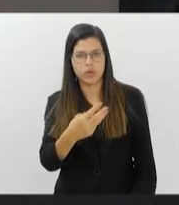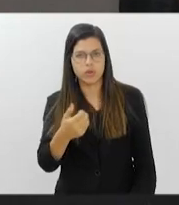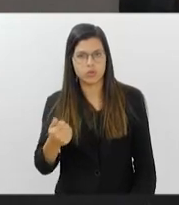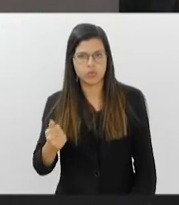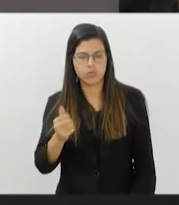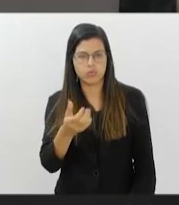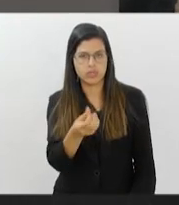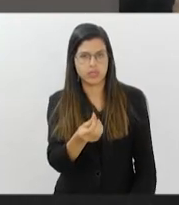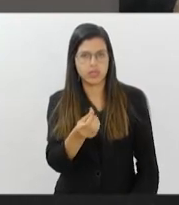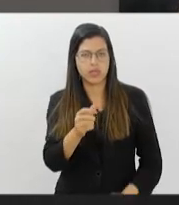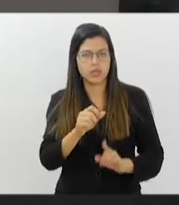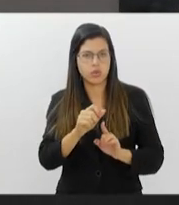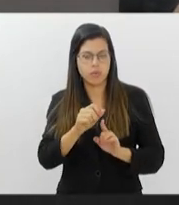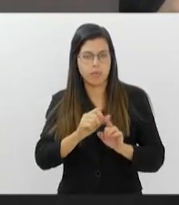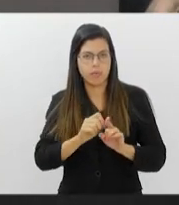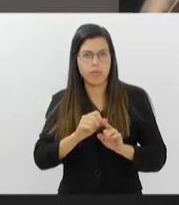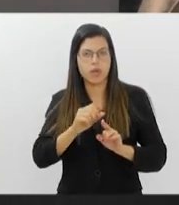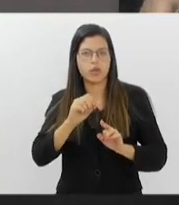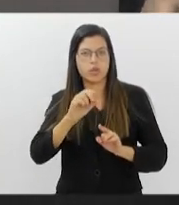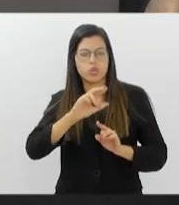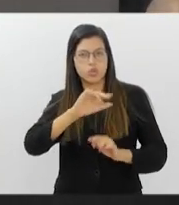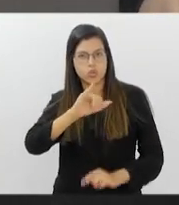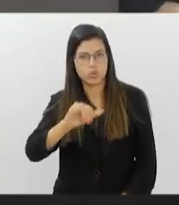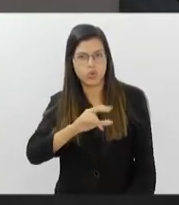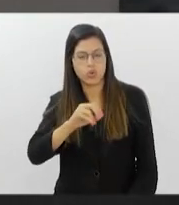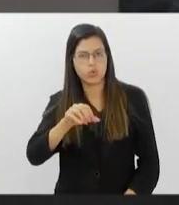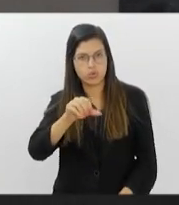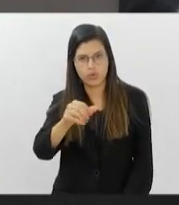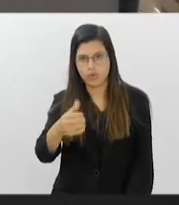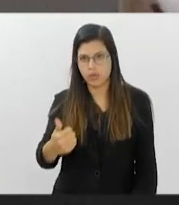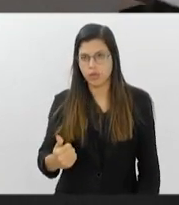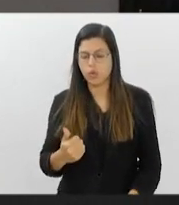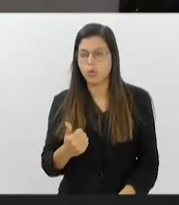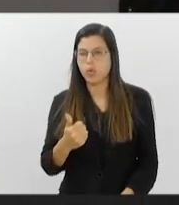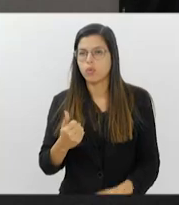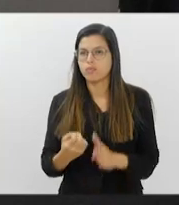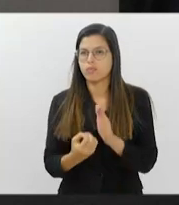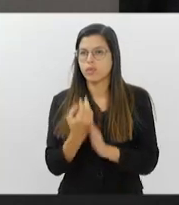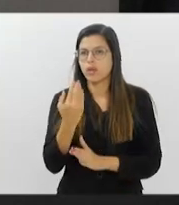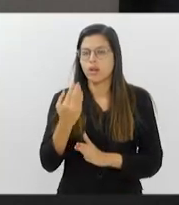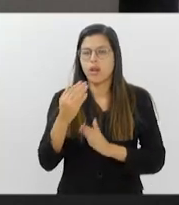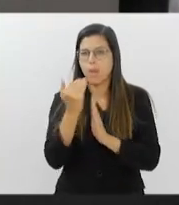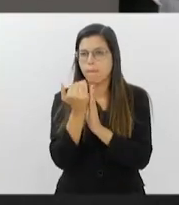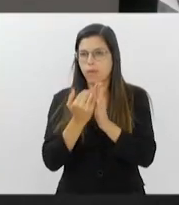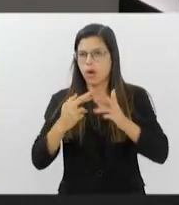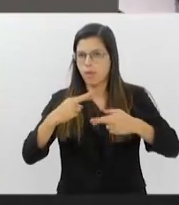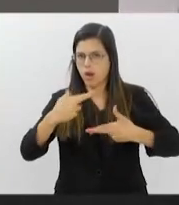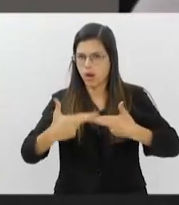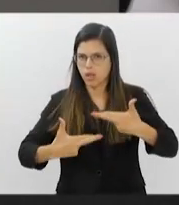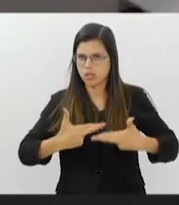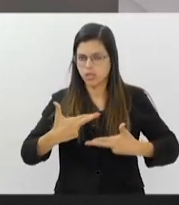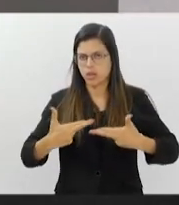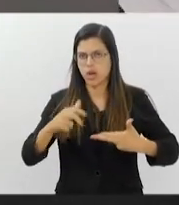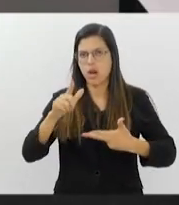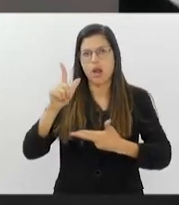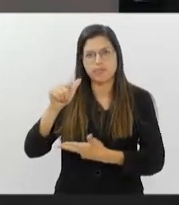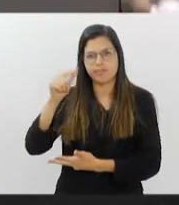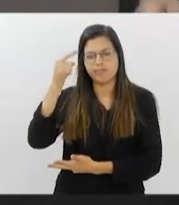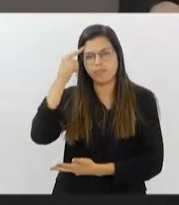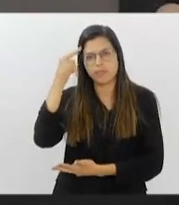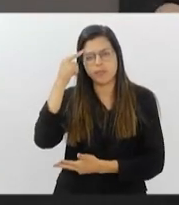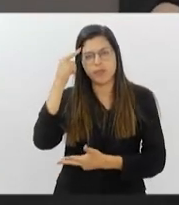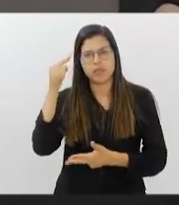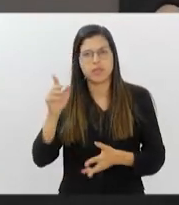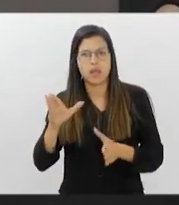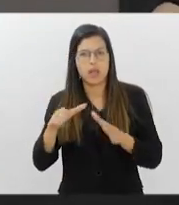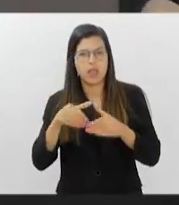6 de julho de 91, para criar o programa Reciclar é Pensar, em toda a rede pública e privada